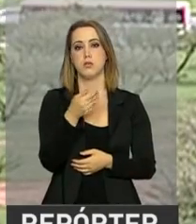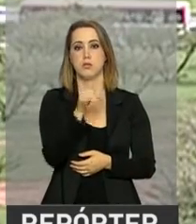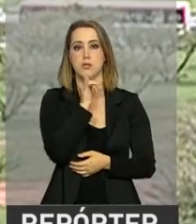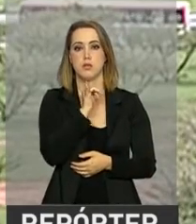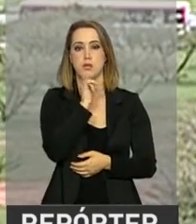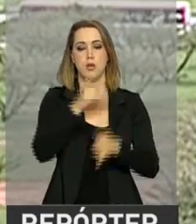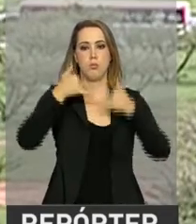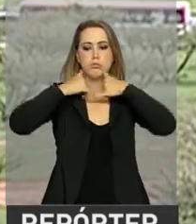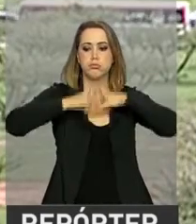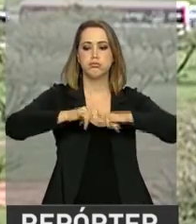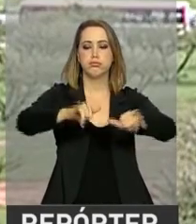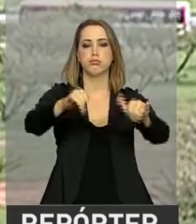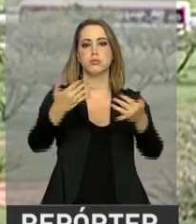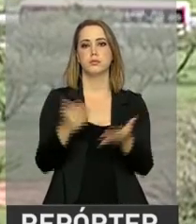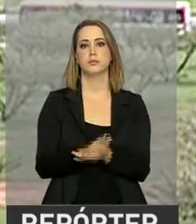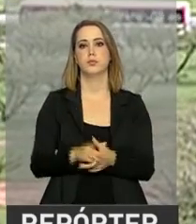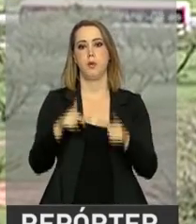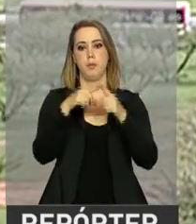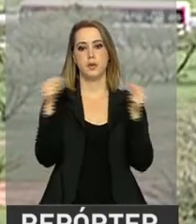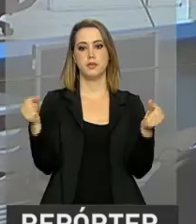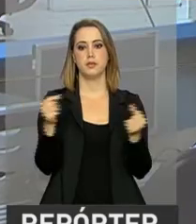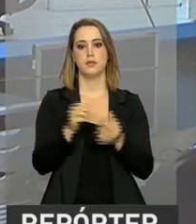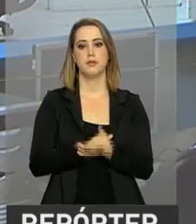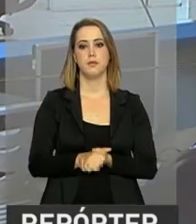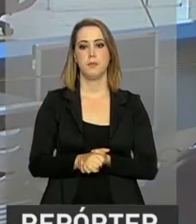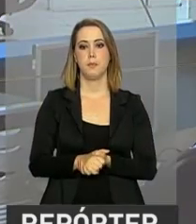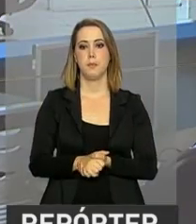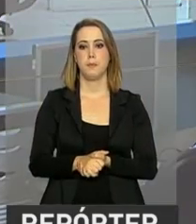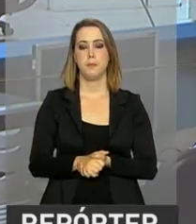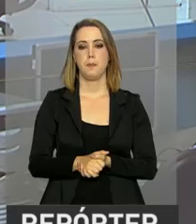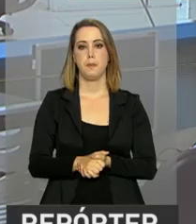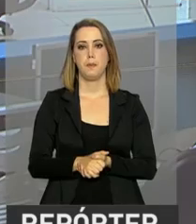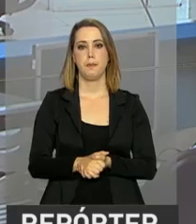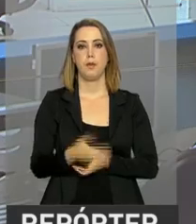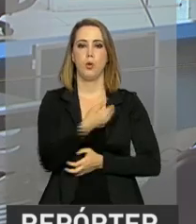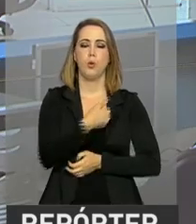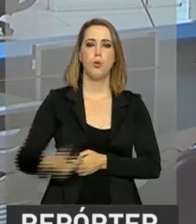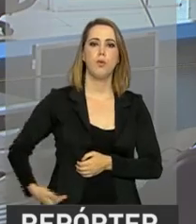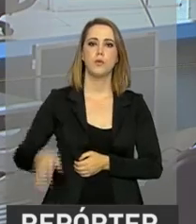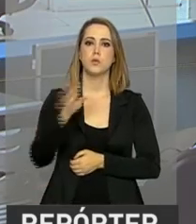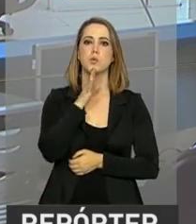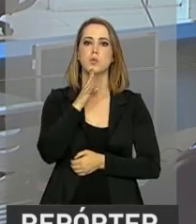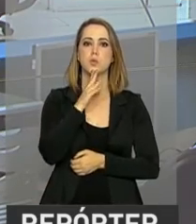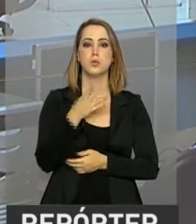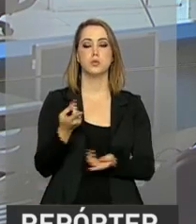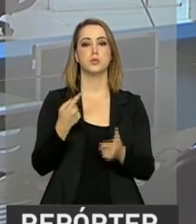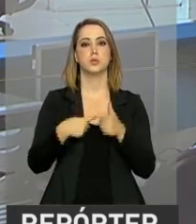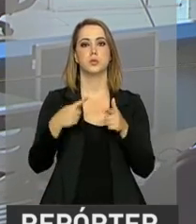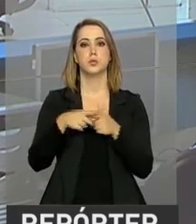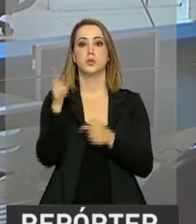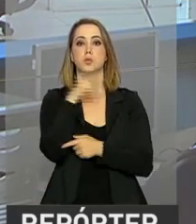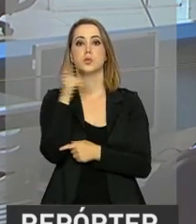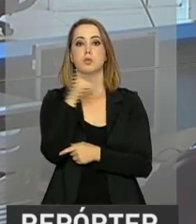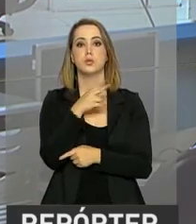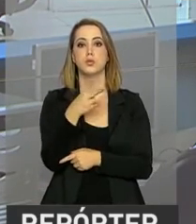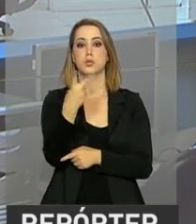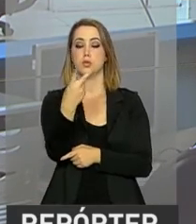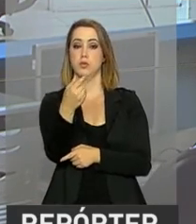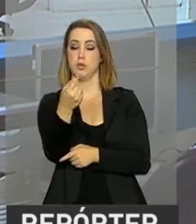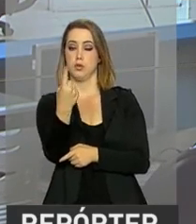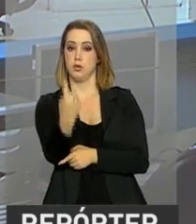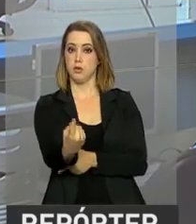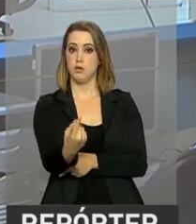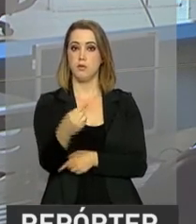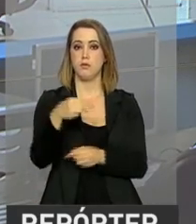elétrica de brasília paula de hoje o governo reconheceu a situação de emergência em 21 municípios dos estados